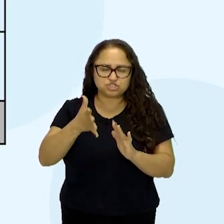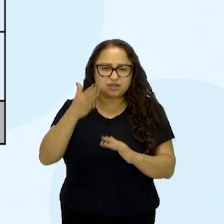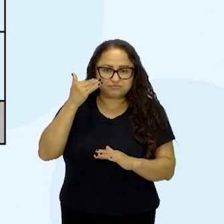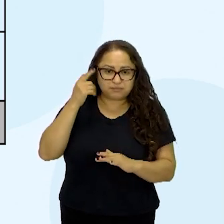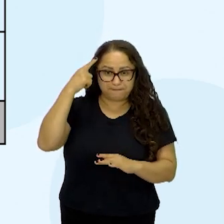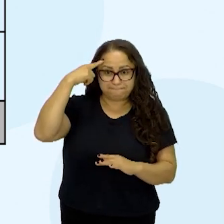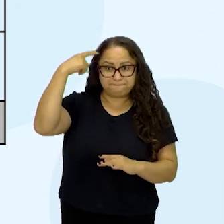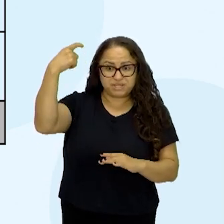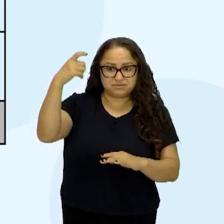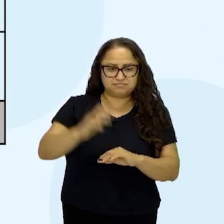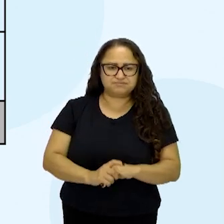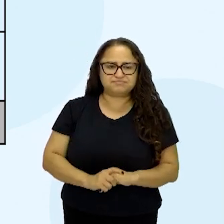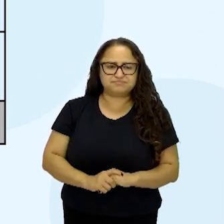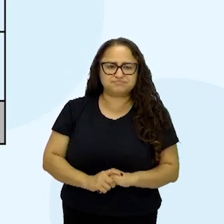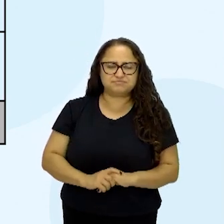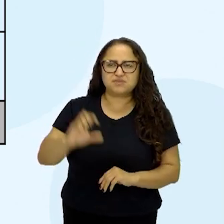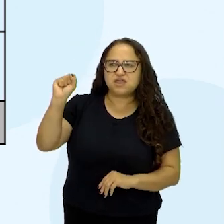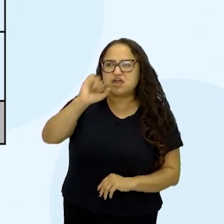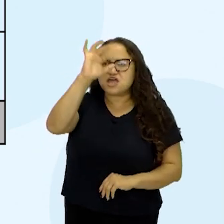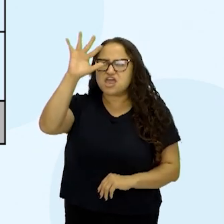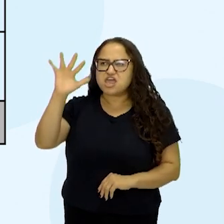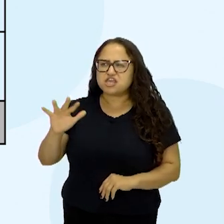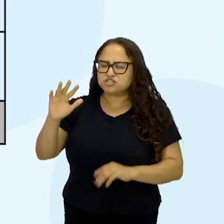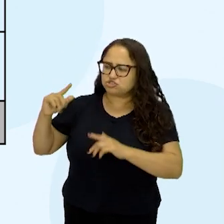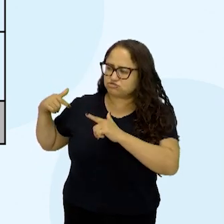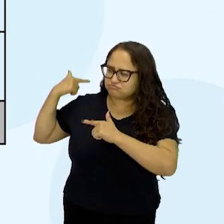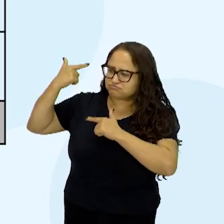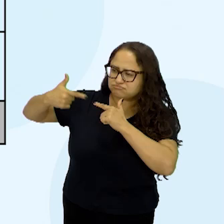Então, Asian descendant,